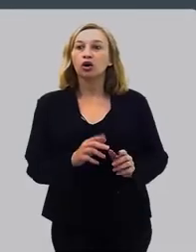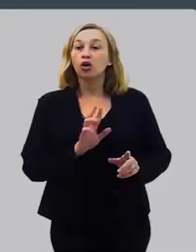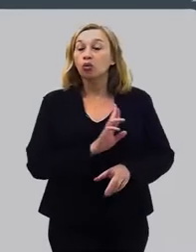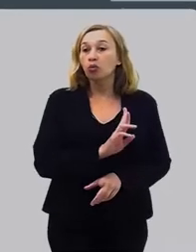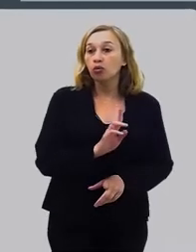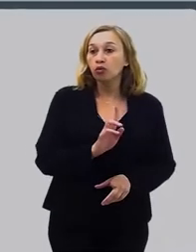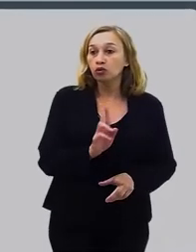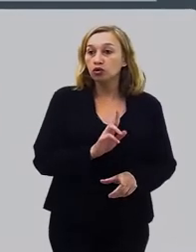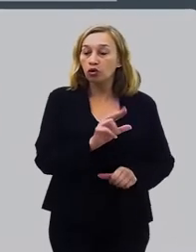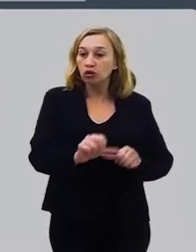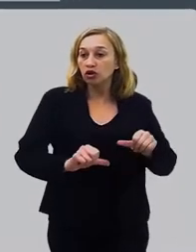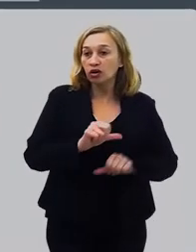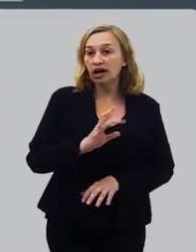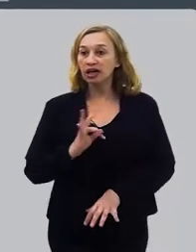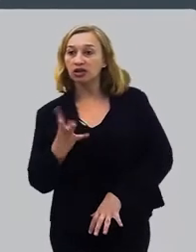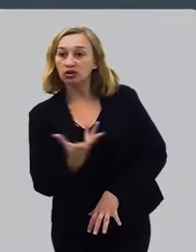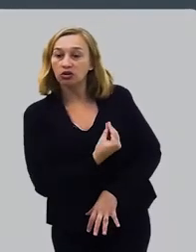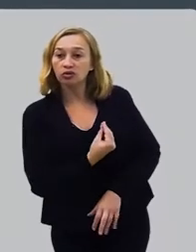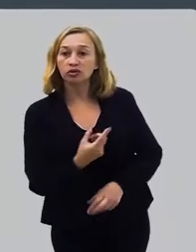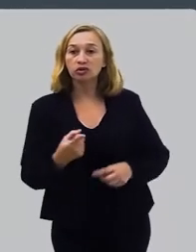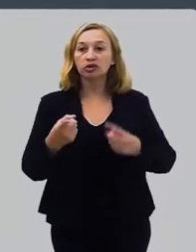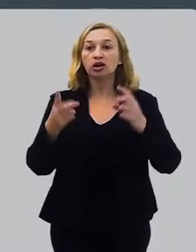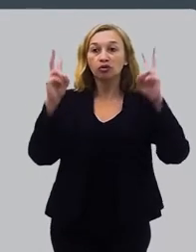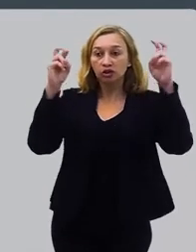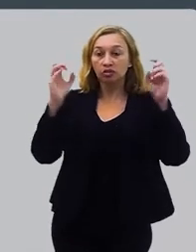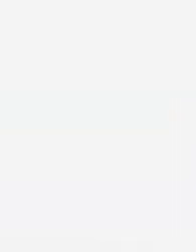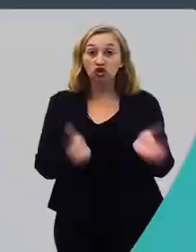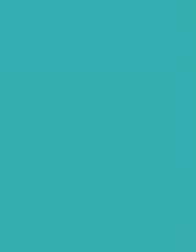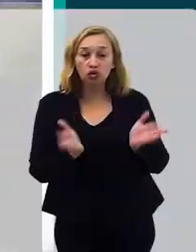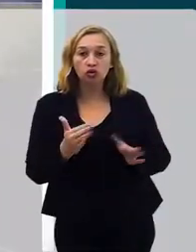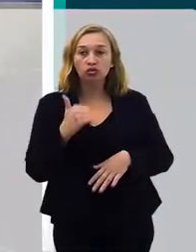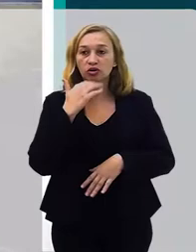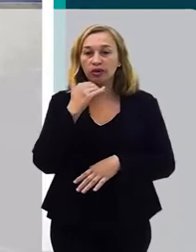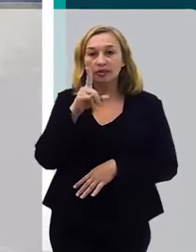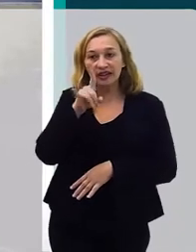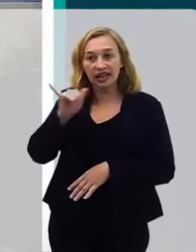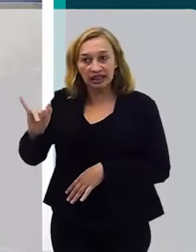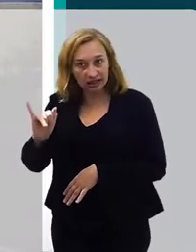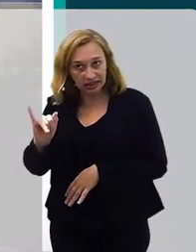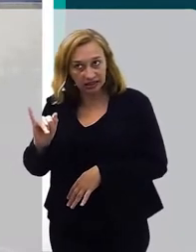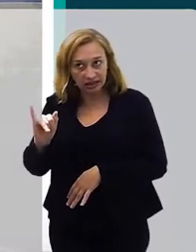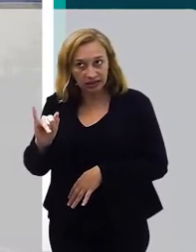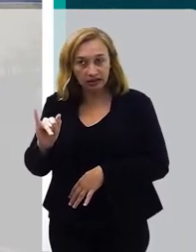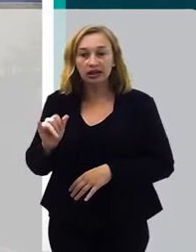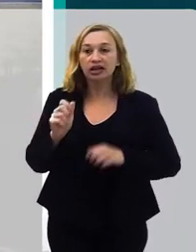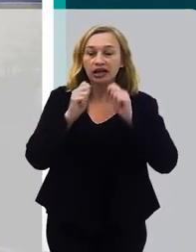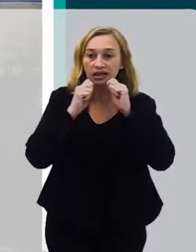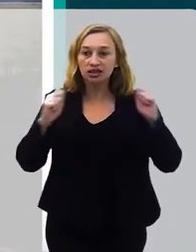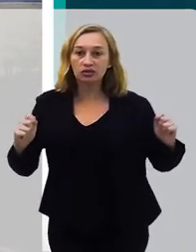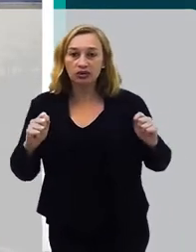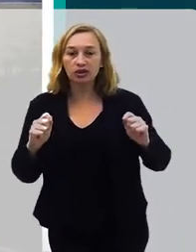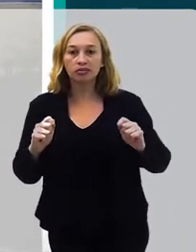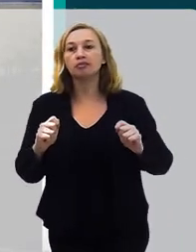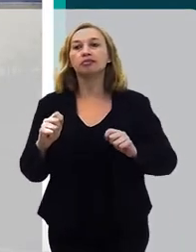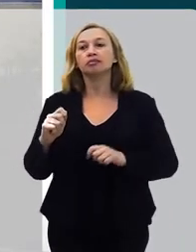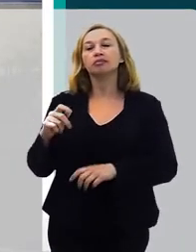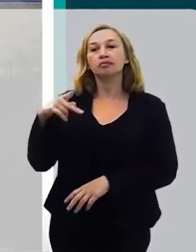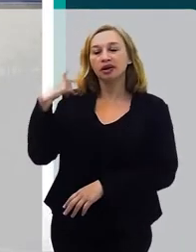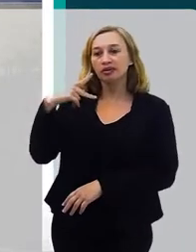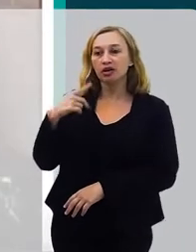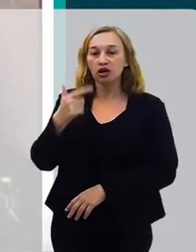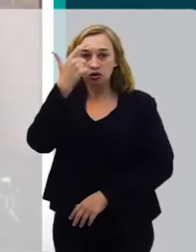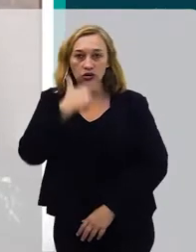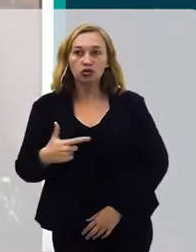Retificação do nome civil de pessoas trans é o tema do nosso bate-papo de hoje com Dani Nunes, turismóloga e assessora